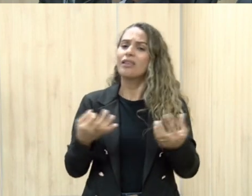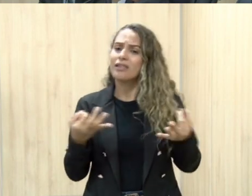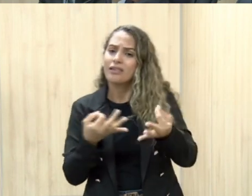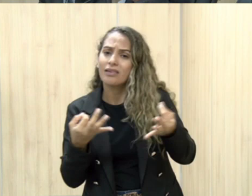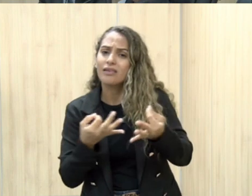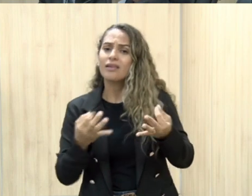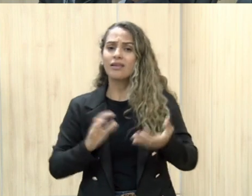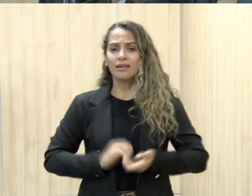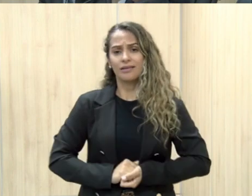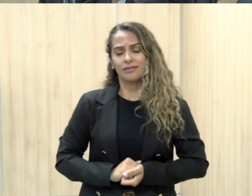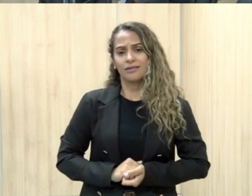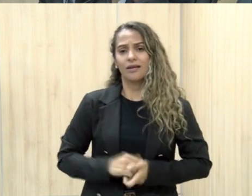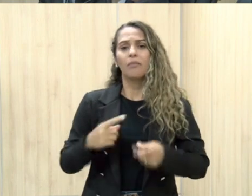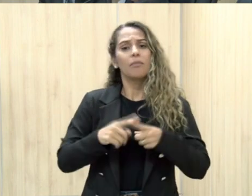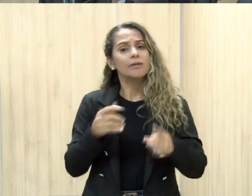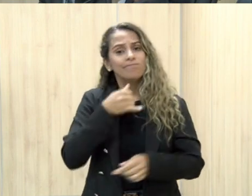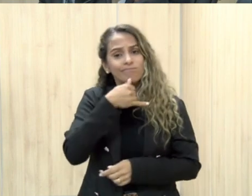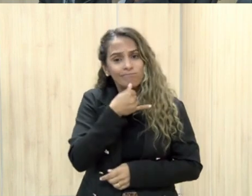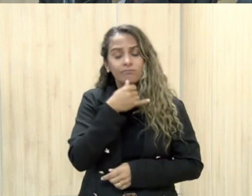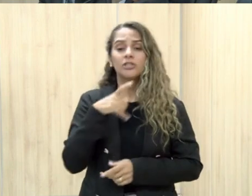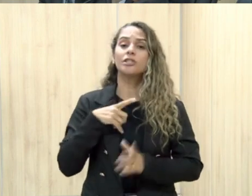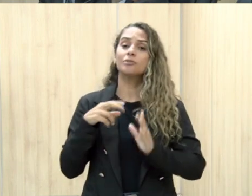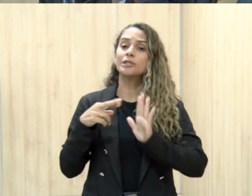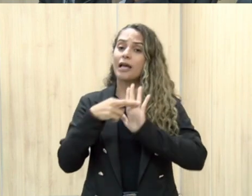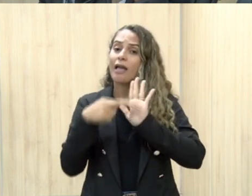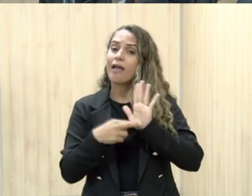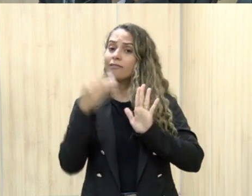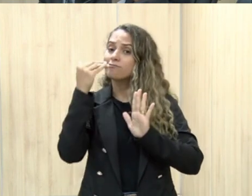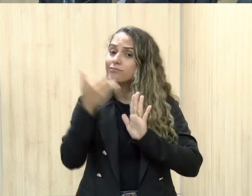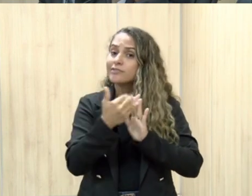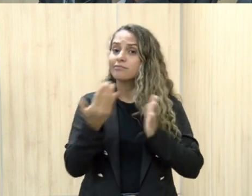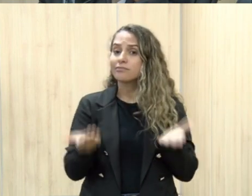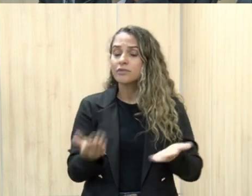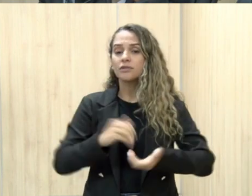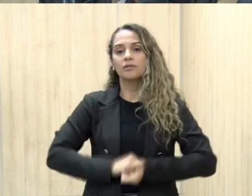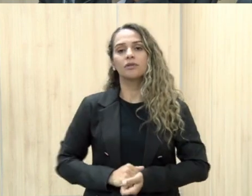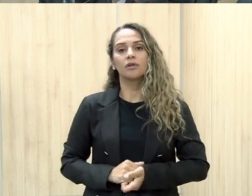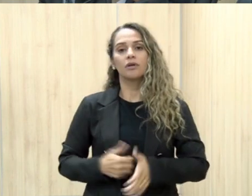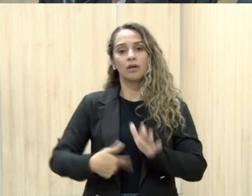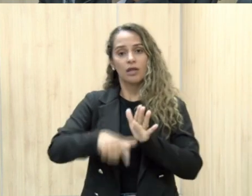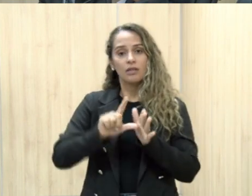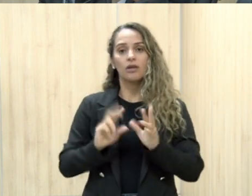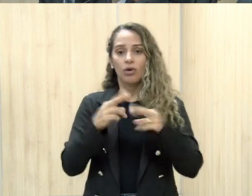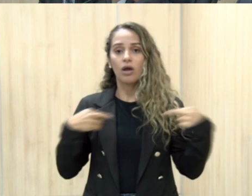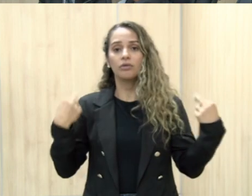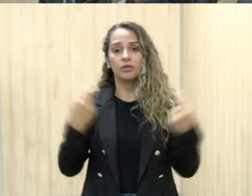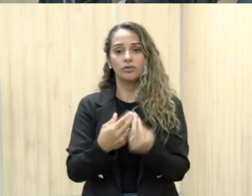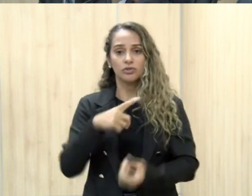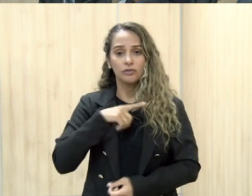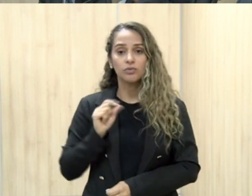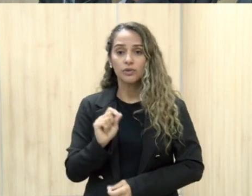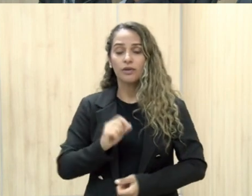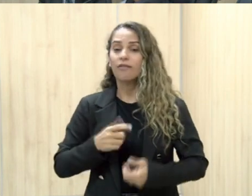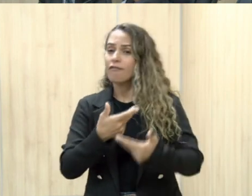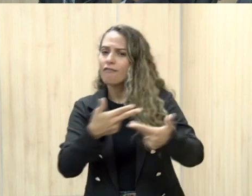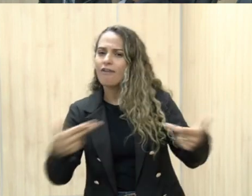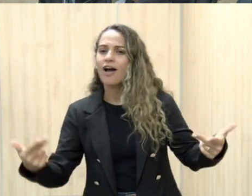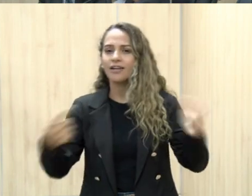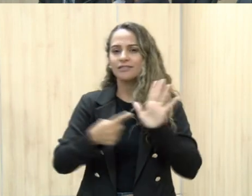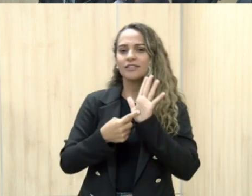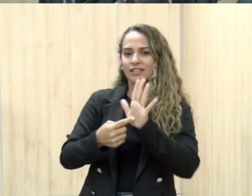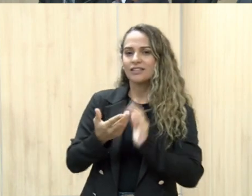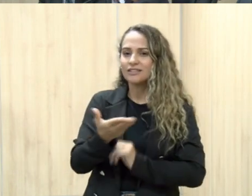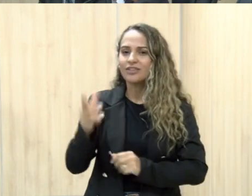é louvável infelizmente a gente tem essa limitação da reunião anterior e isso nós temos várias